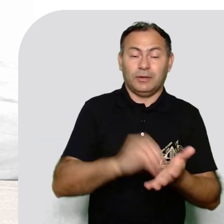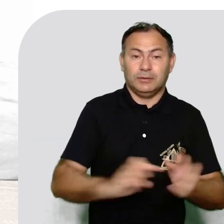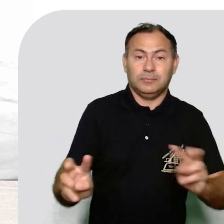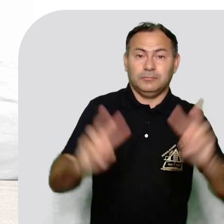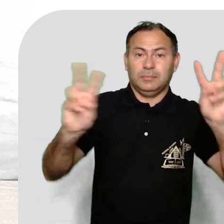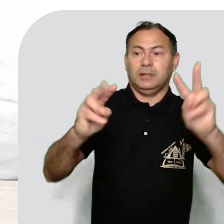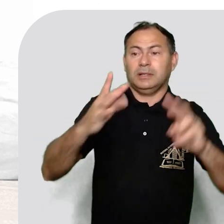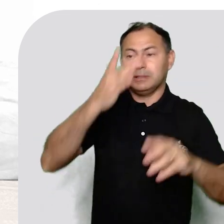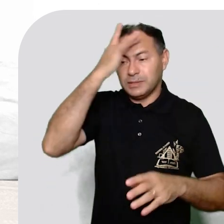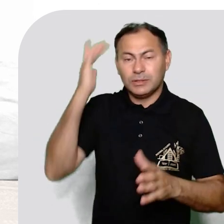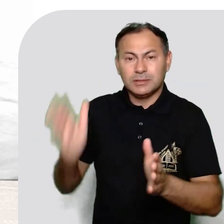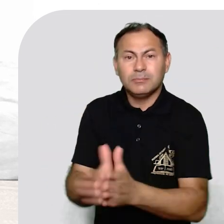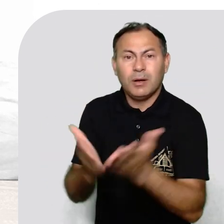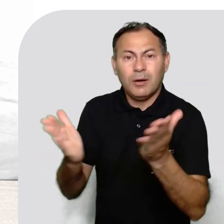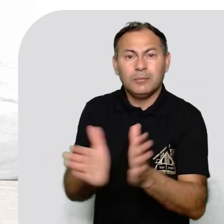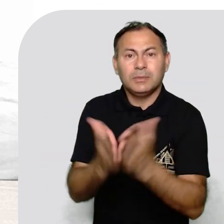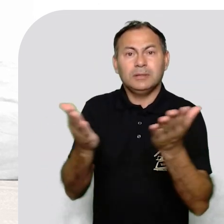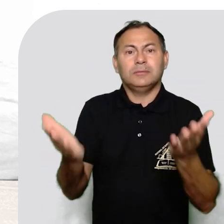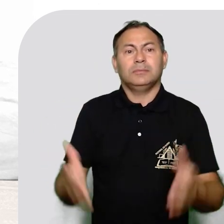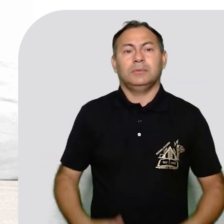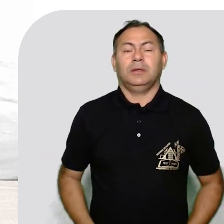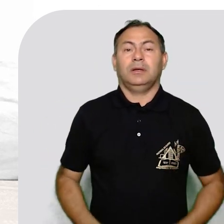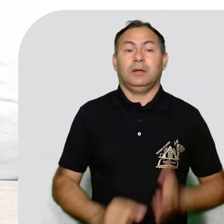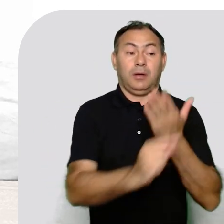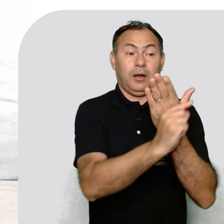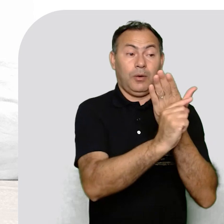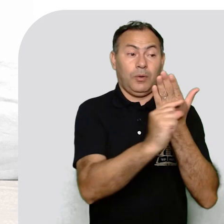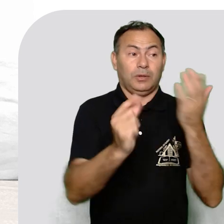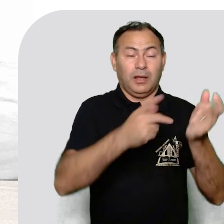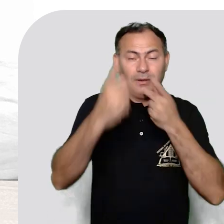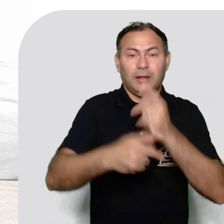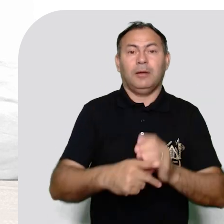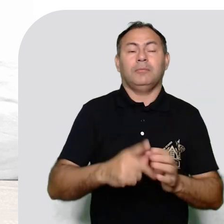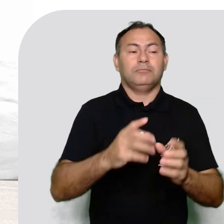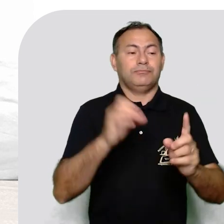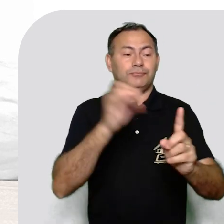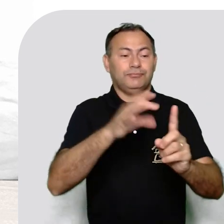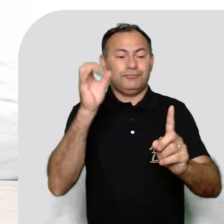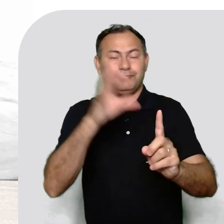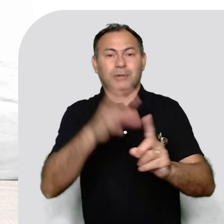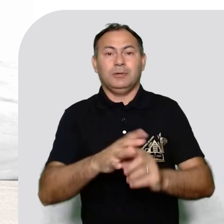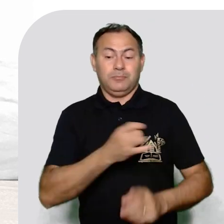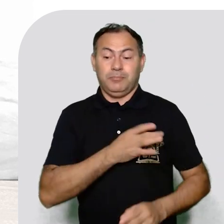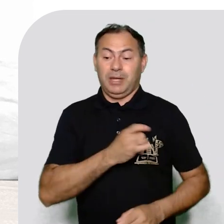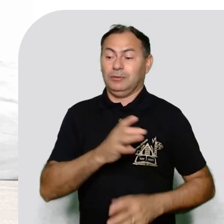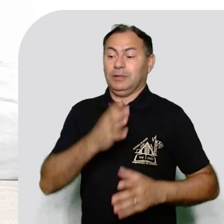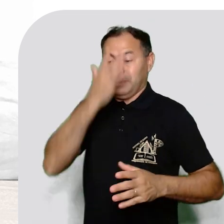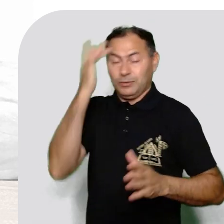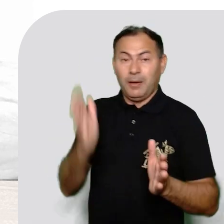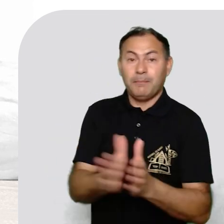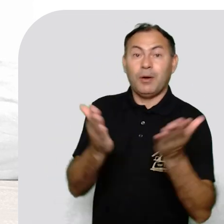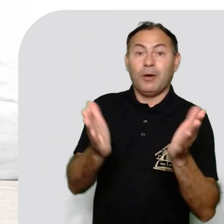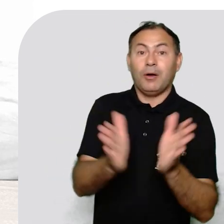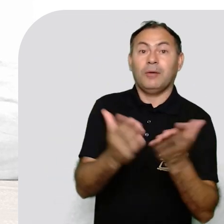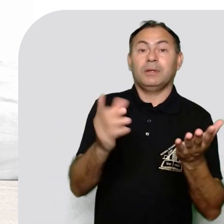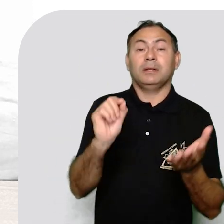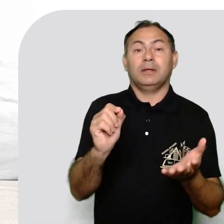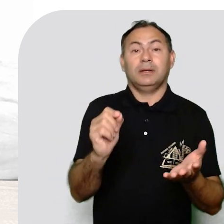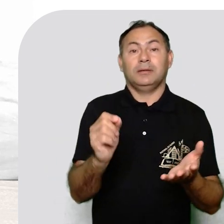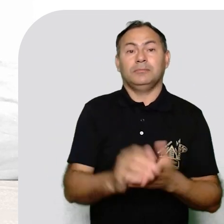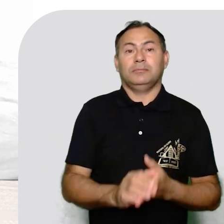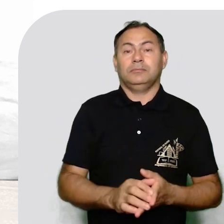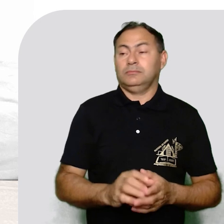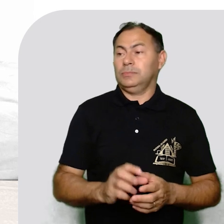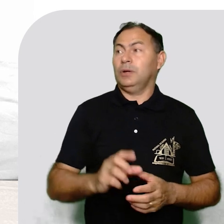Desvalorização do pobre, autores que falam da aporofobia, do medo do pobre, que